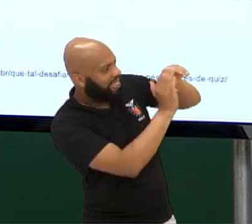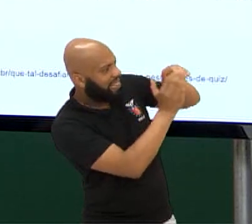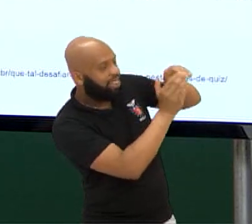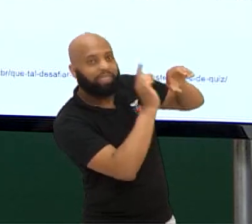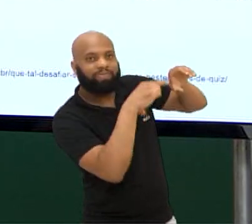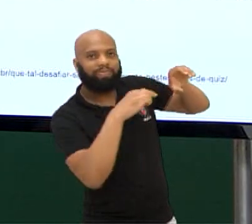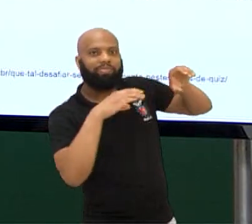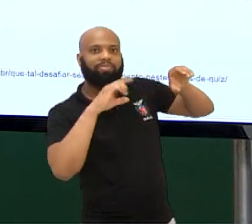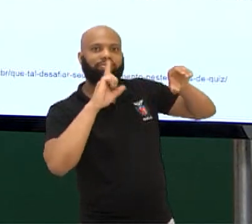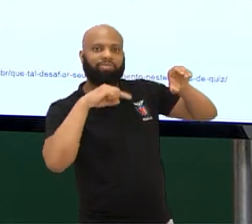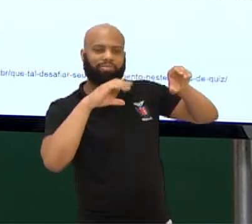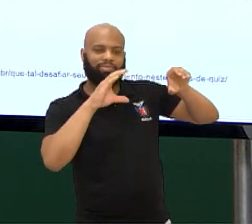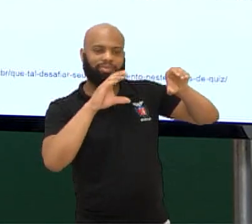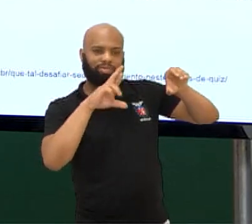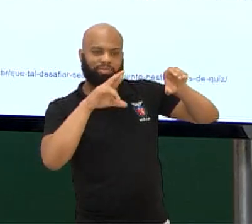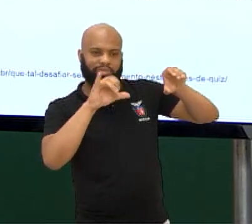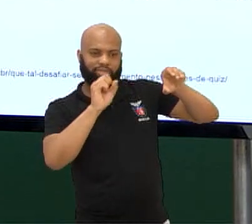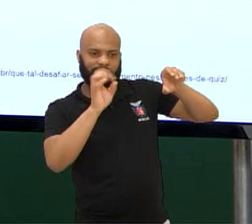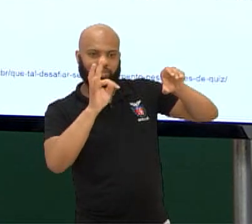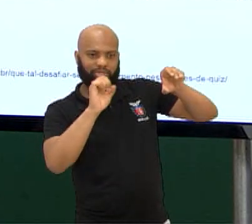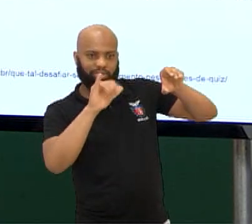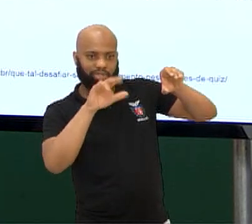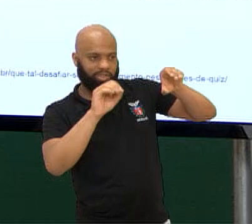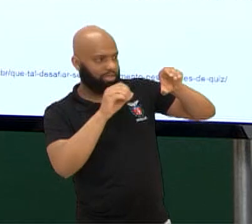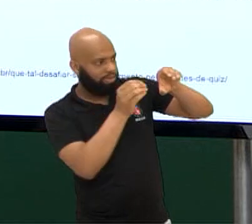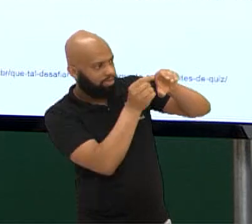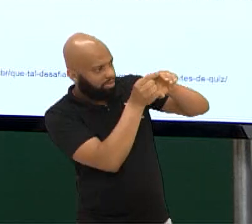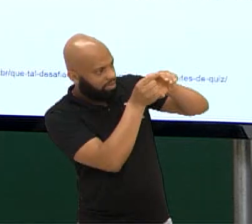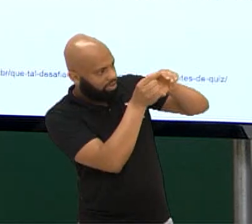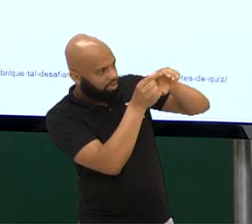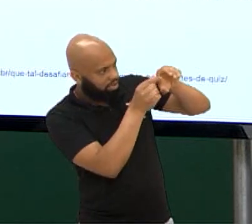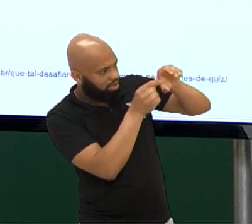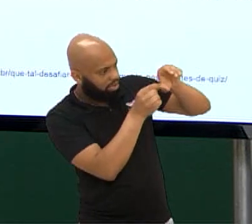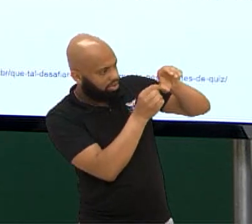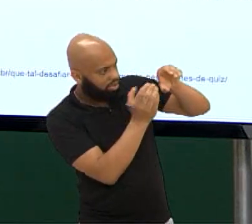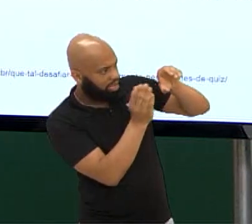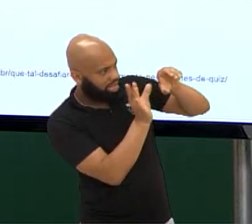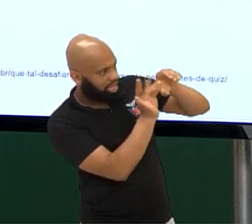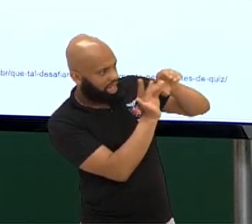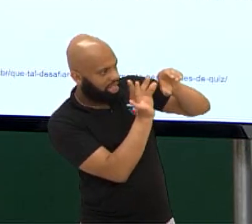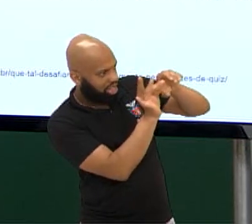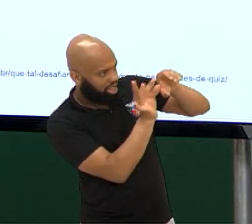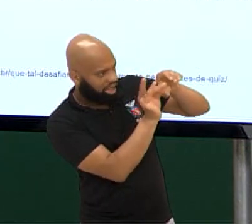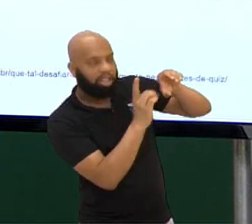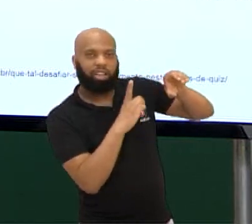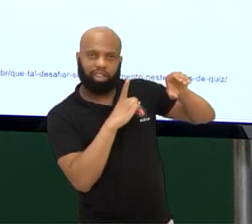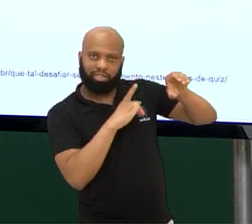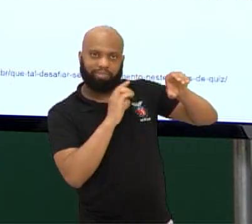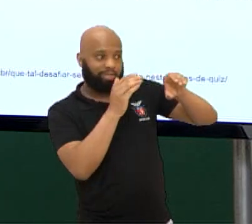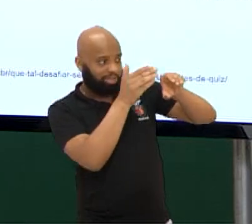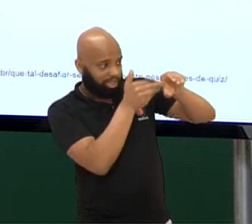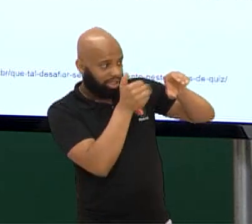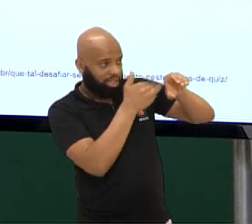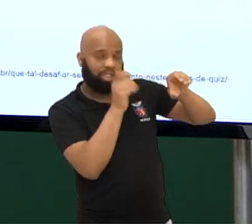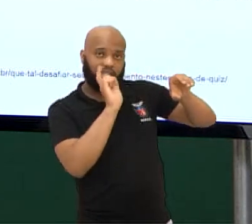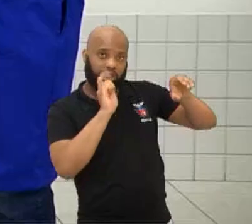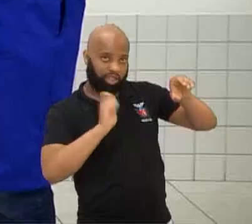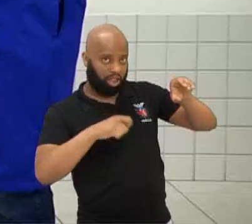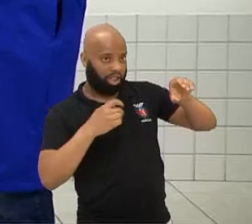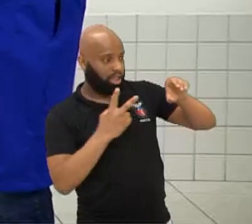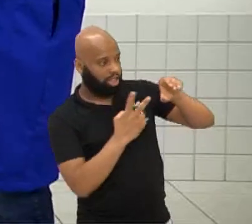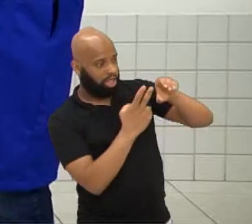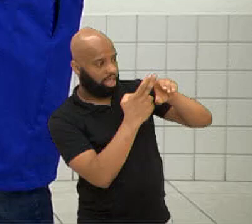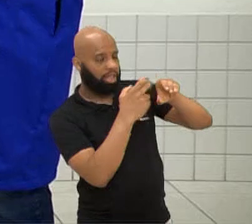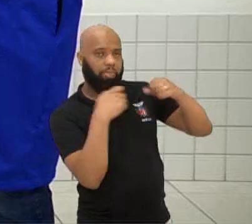trabalhando ali com a ideia de fazer a remoção. Nas próximas aulas de física tem uma que é bem específica para isso, mas tem como você remover, mas aí é por meio cirúrgico.